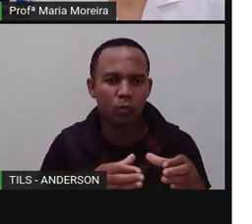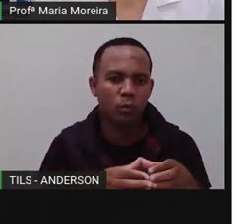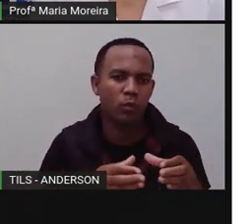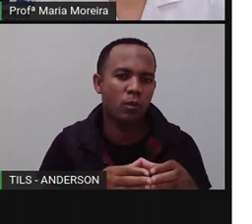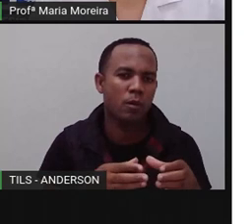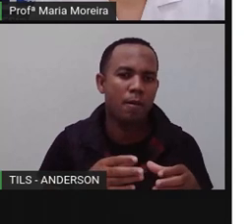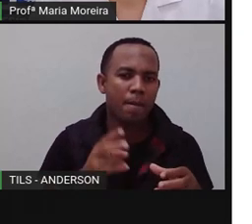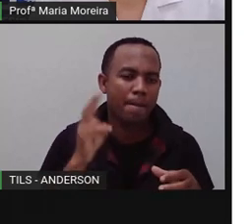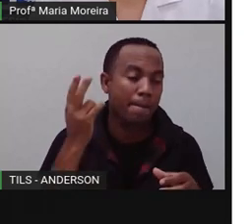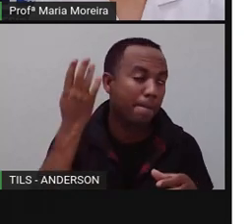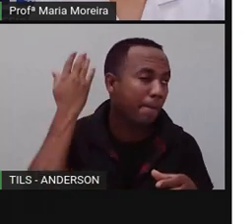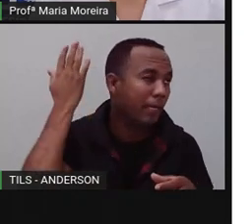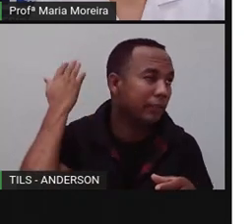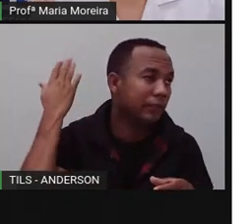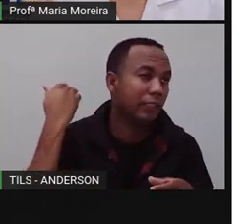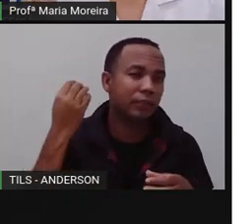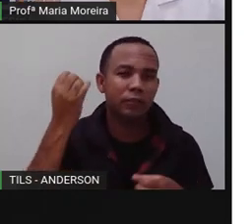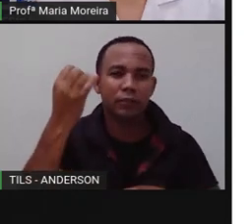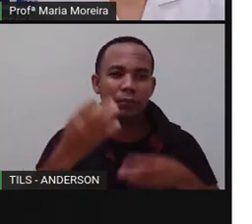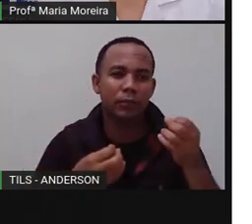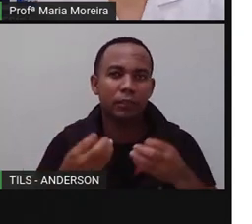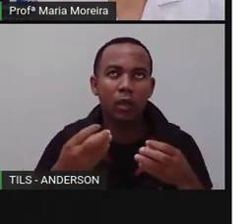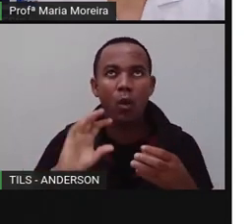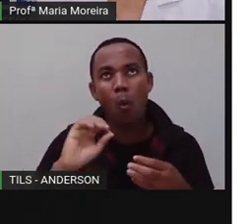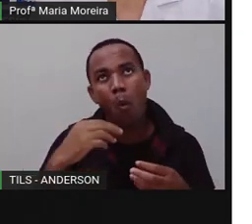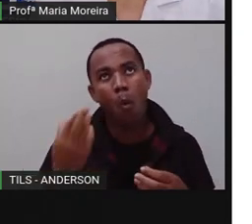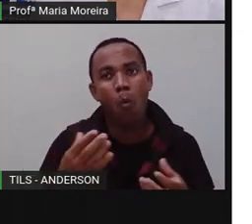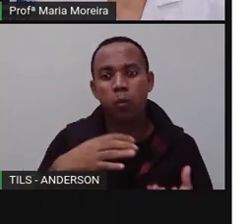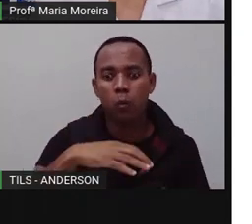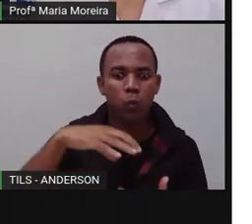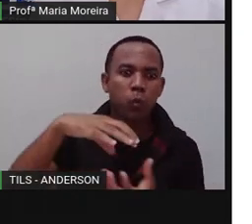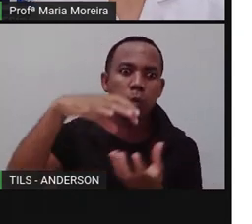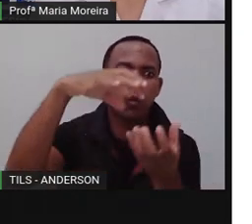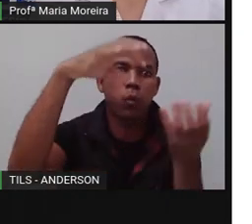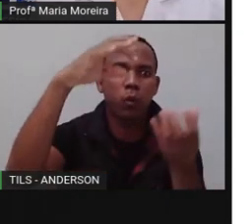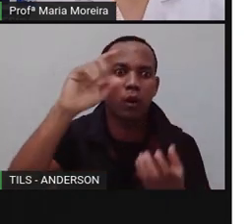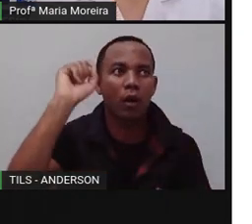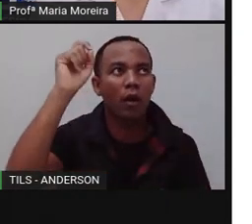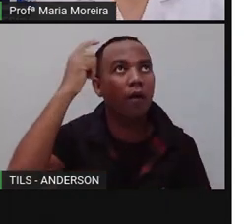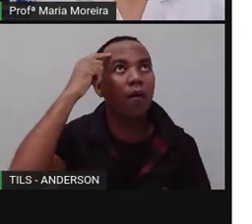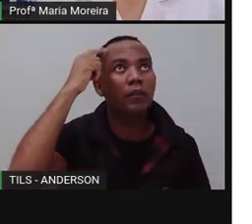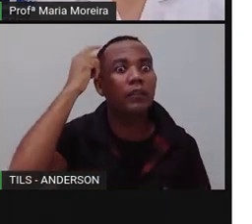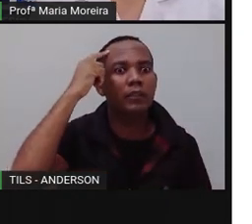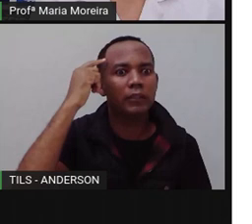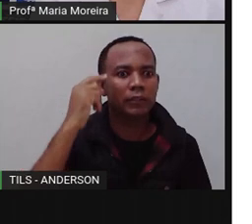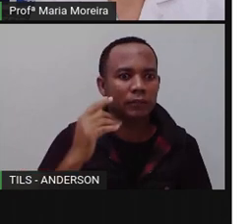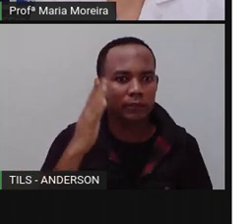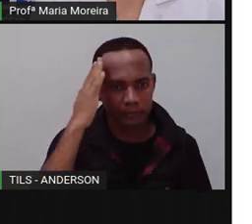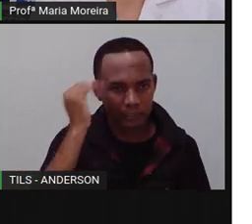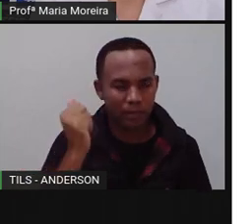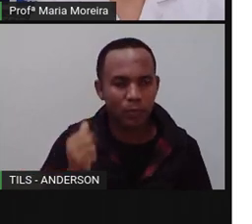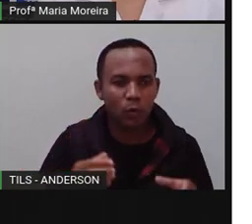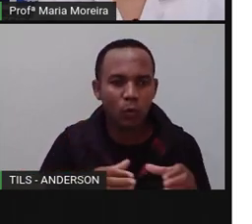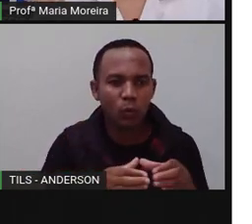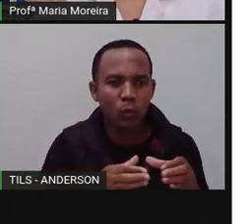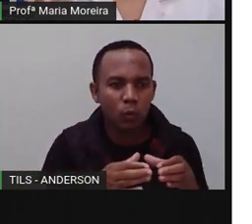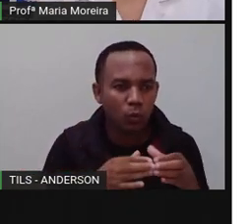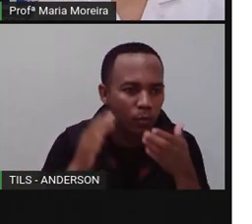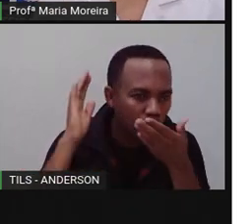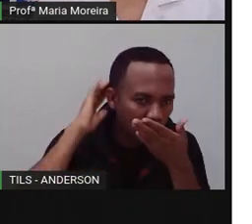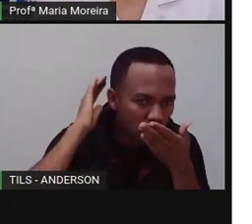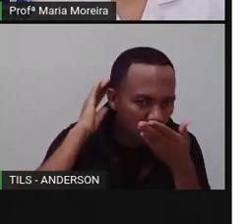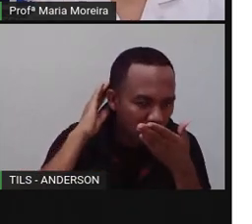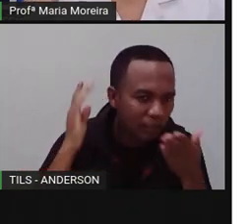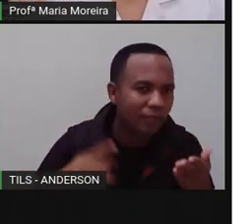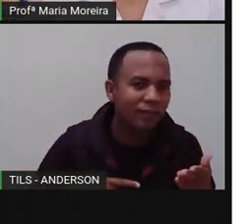acontecimentos misteriosos ou sobrenaturais, tá? Ah, os indígenas, por exemplo, eles possuem